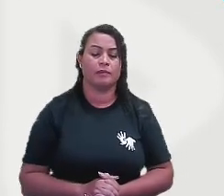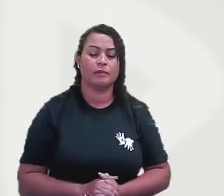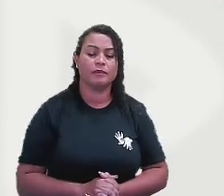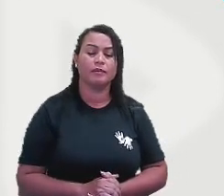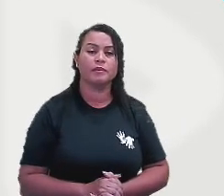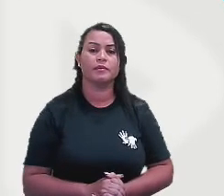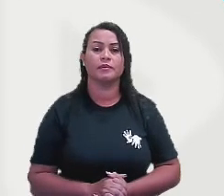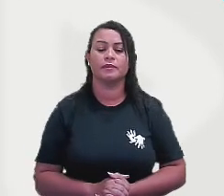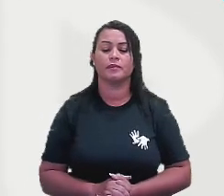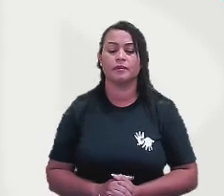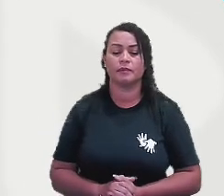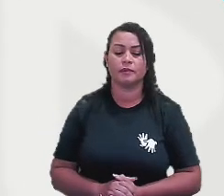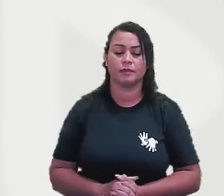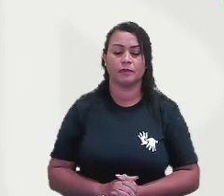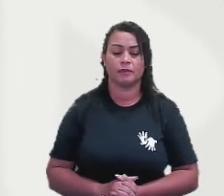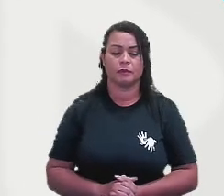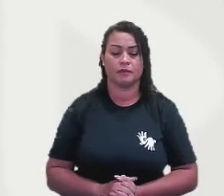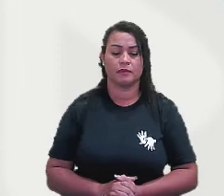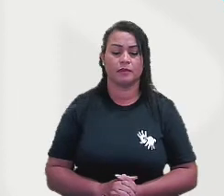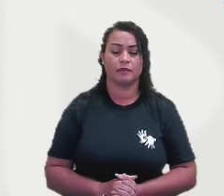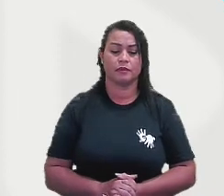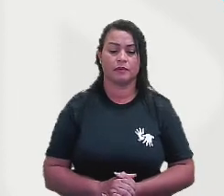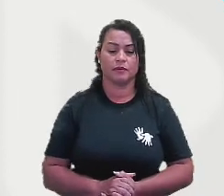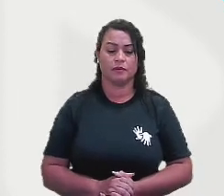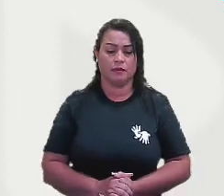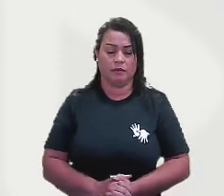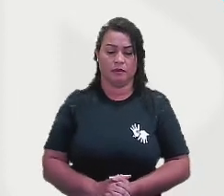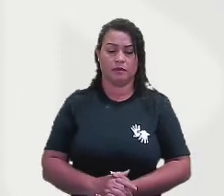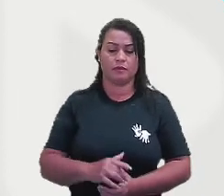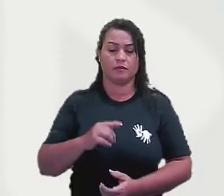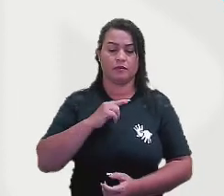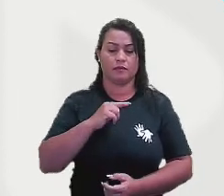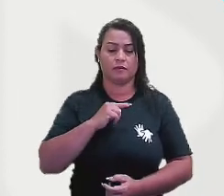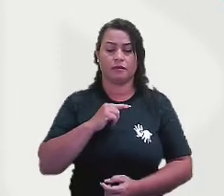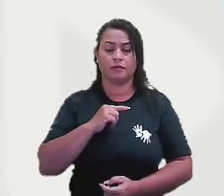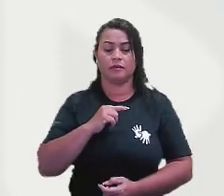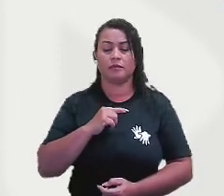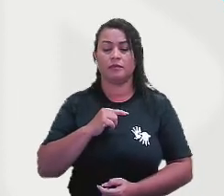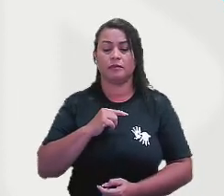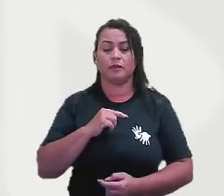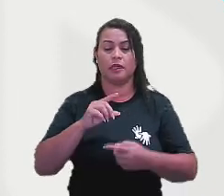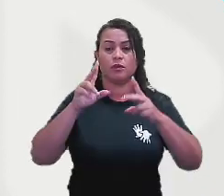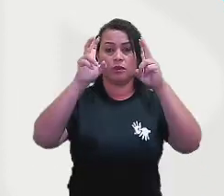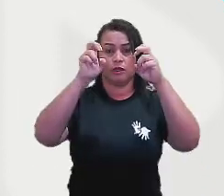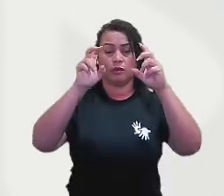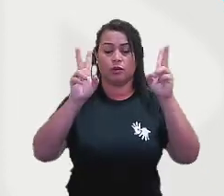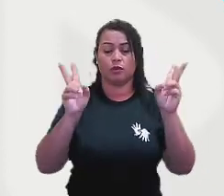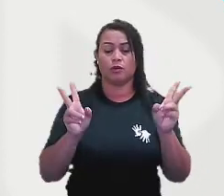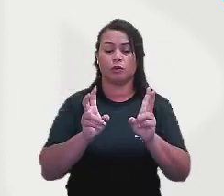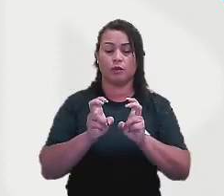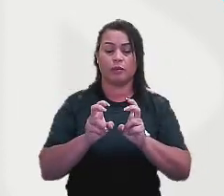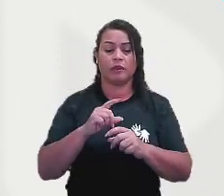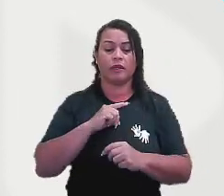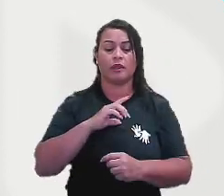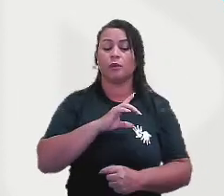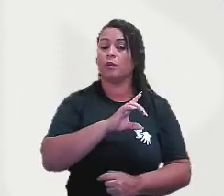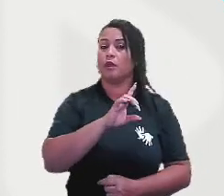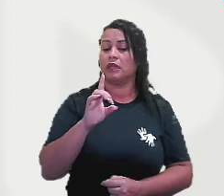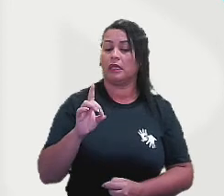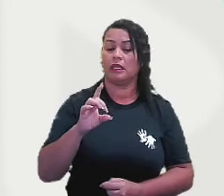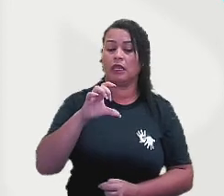voltando aqui para vocês verem, aqui entre o título e o subtítulo tem o dia que foi feita essa reportagem, dia